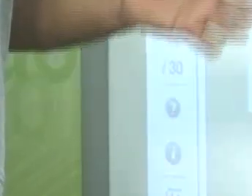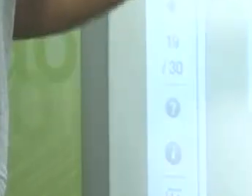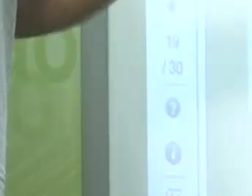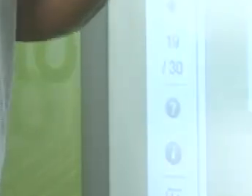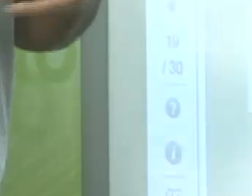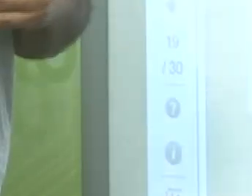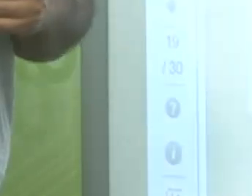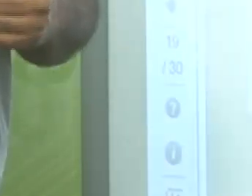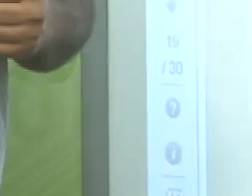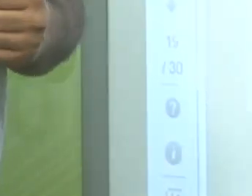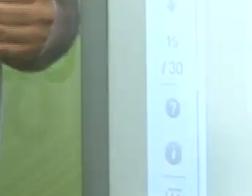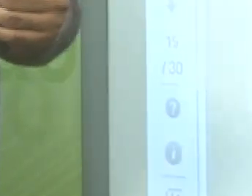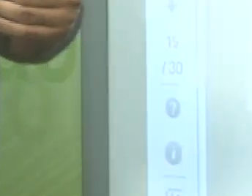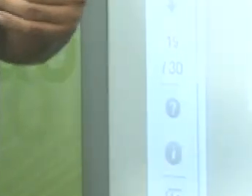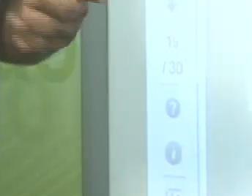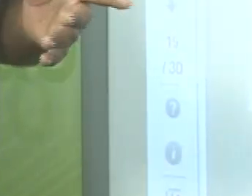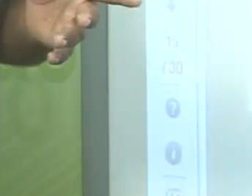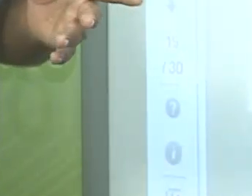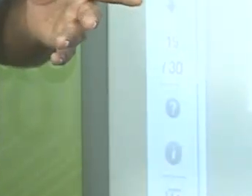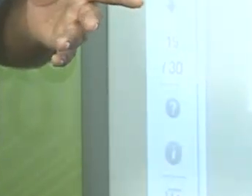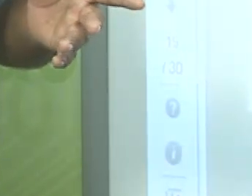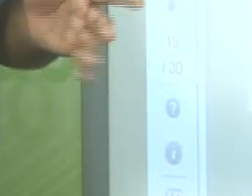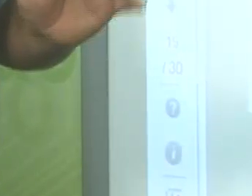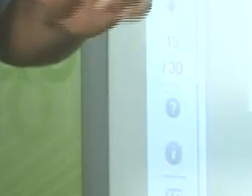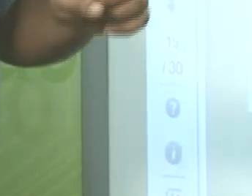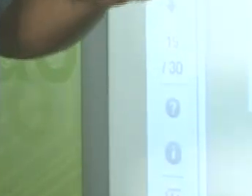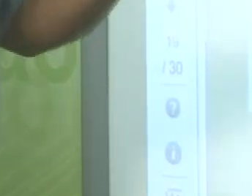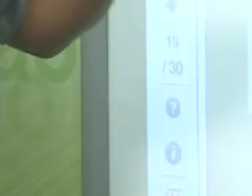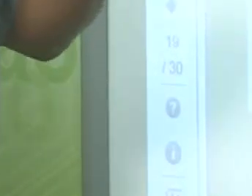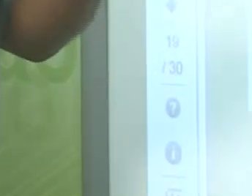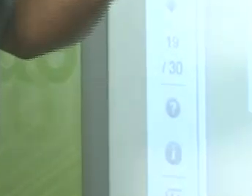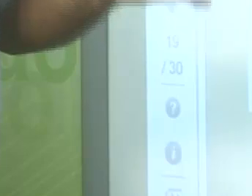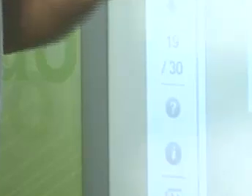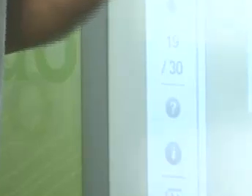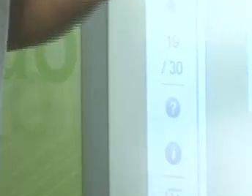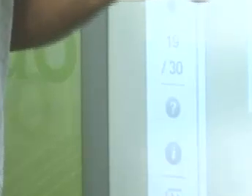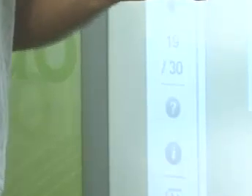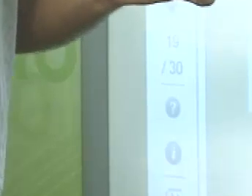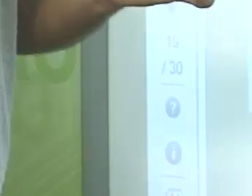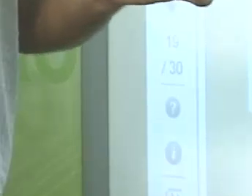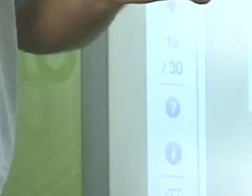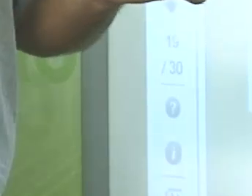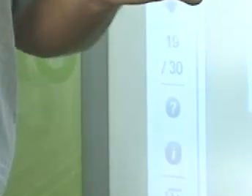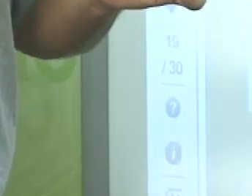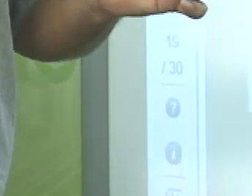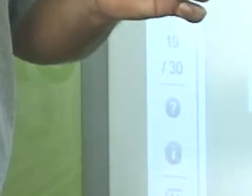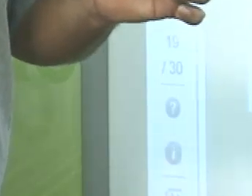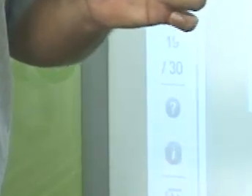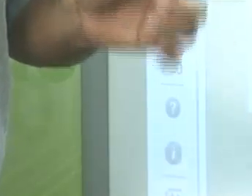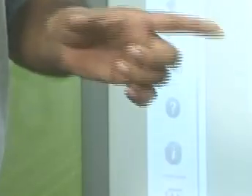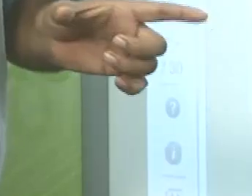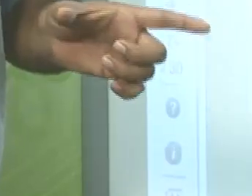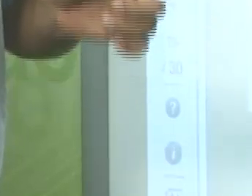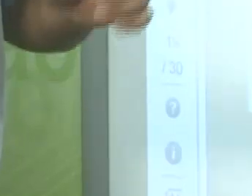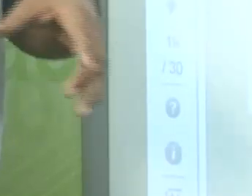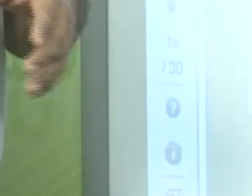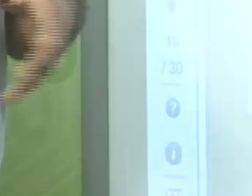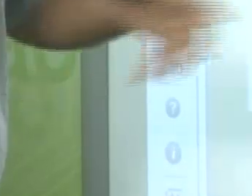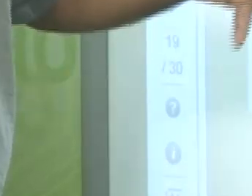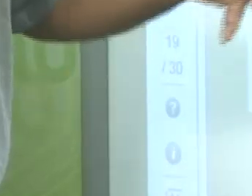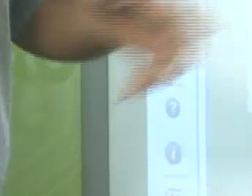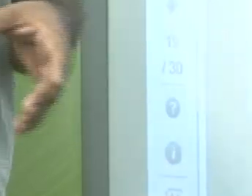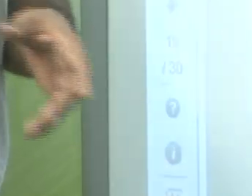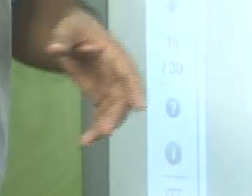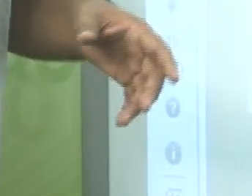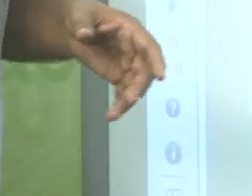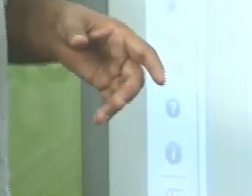quiser. Geralmente, eu coloco o nome usando os dois números da classe. Na aula passada eu coloquei matrícula, mas